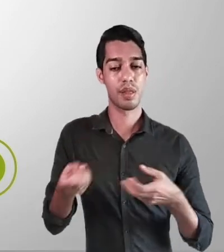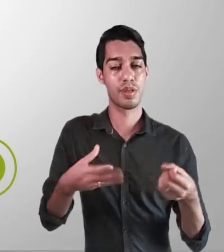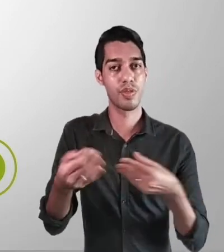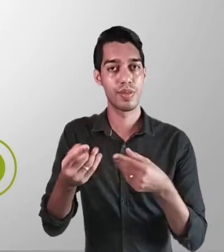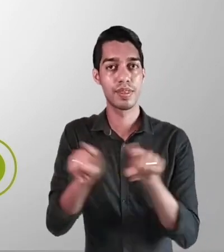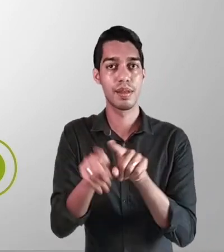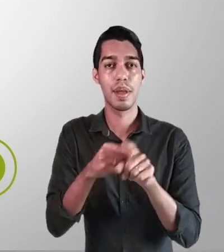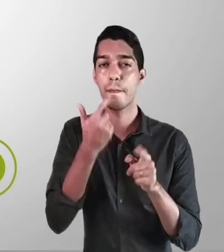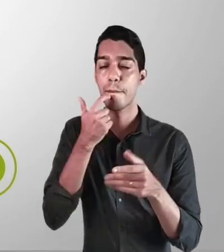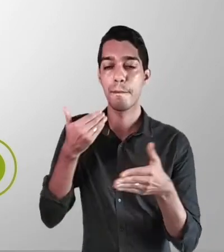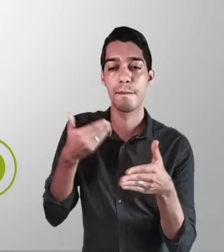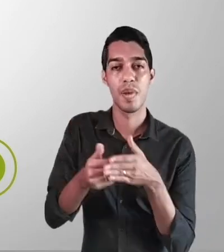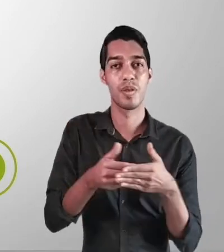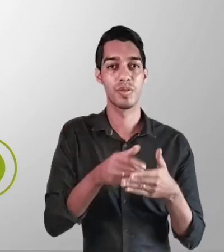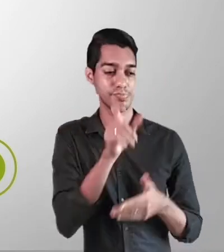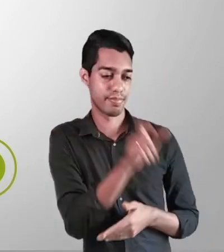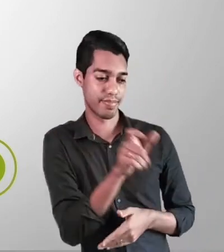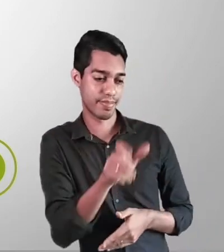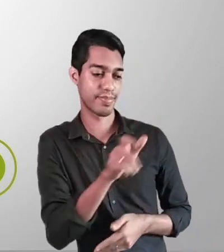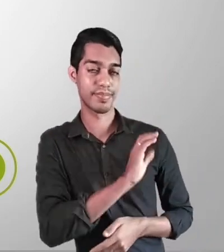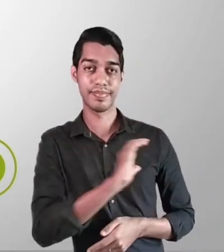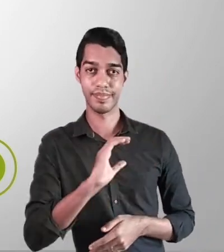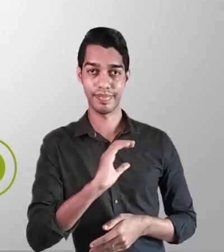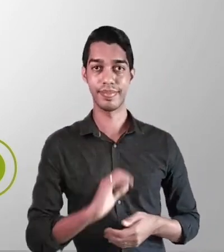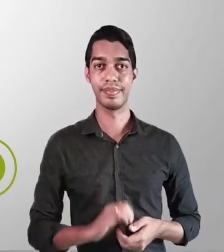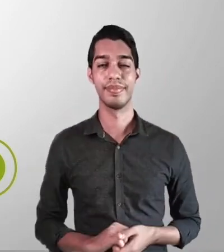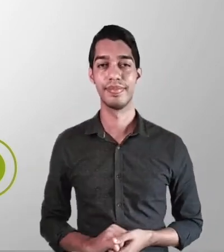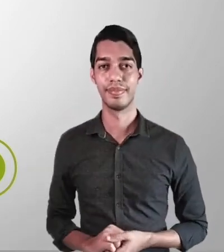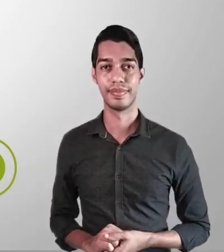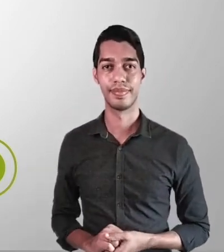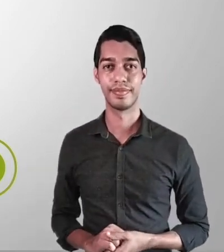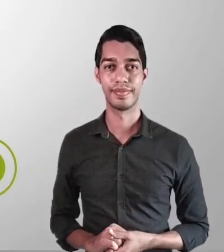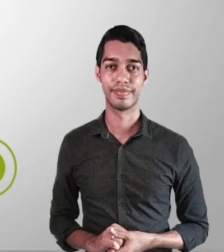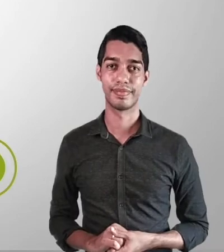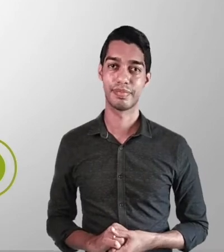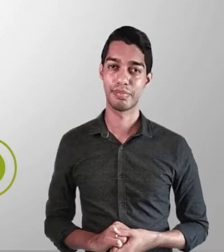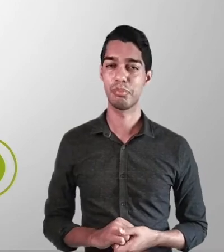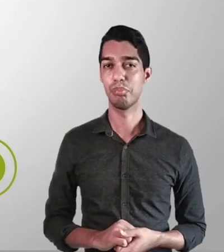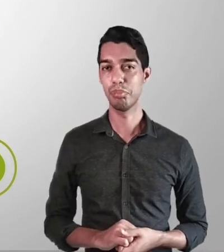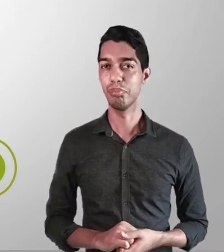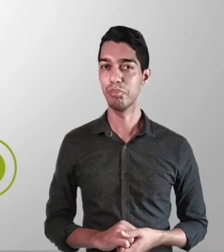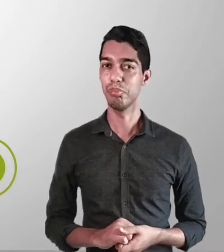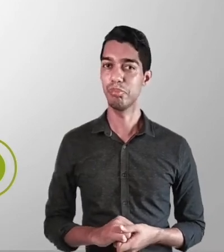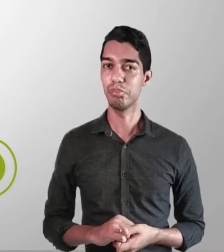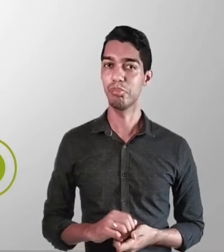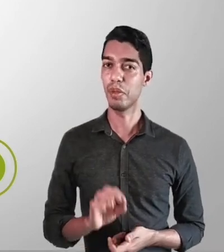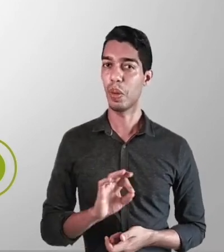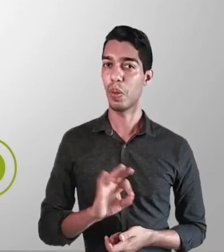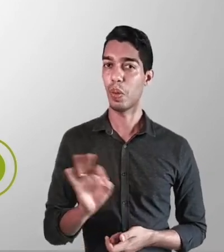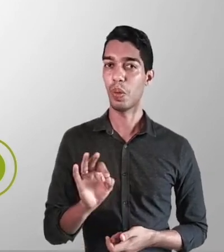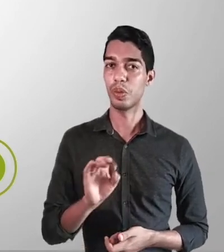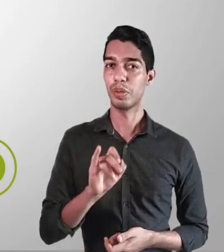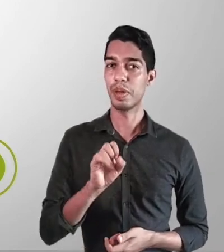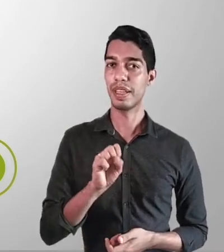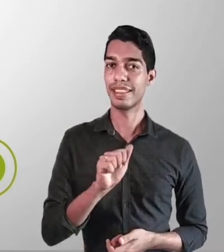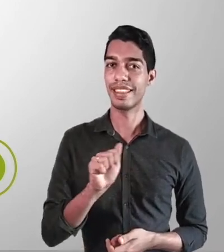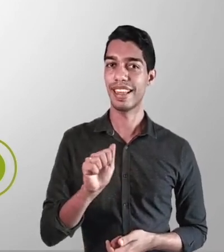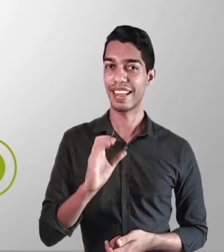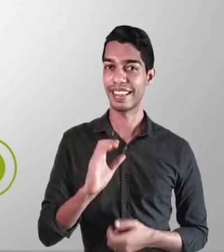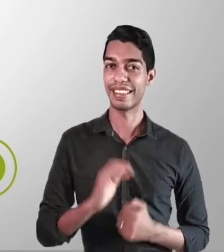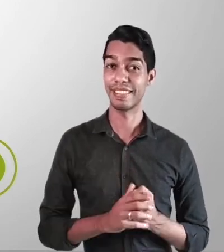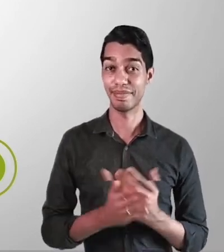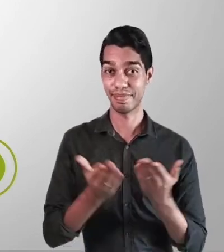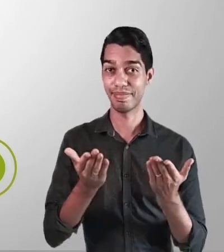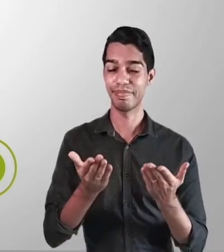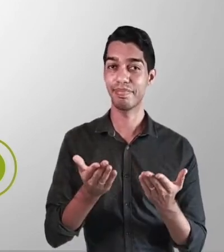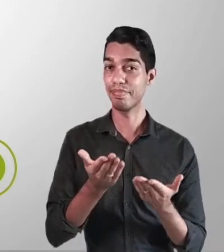mais próximos dos nossos clientes. Ótimo, Isaac, muito obrigado. Raul, o que os bancos e